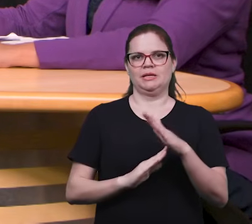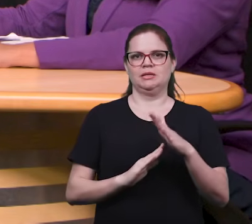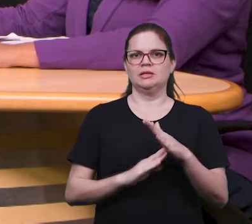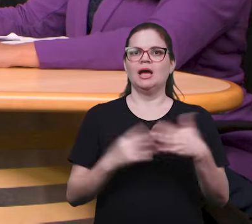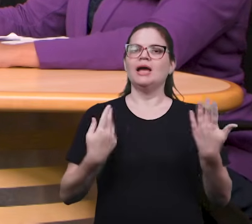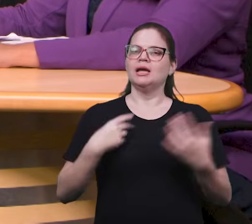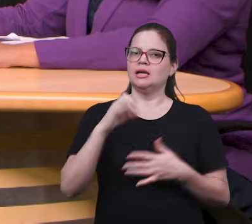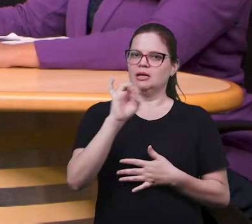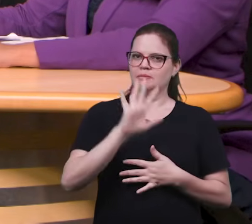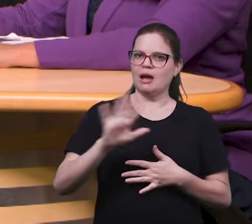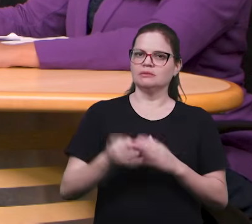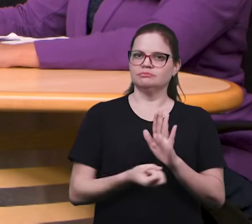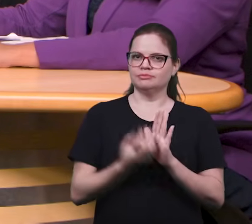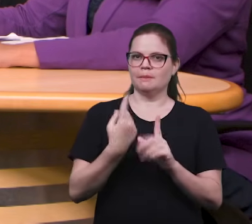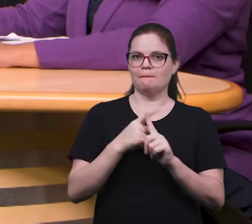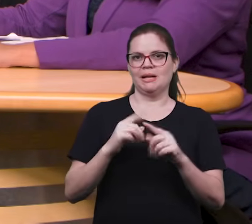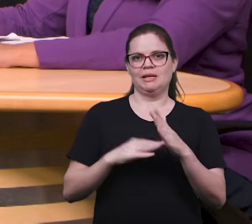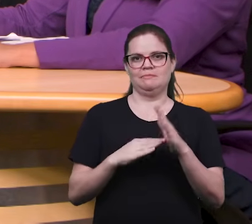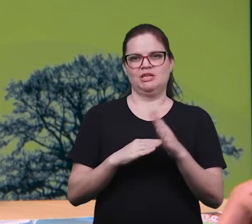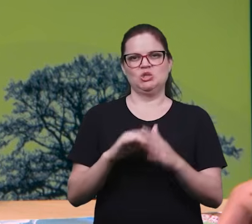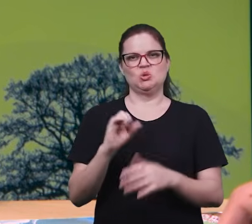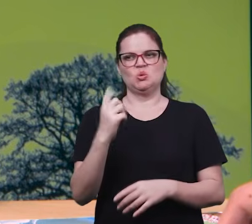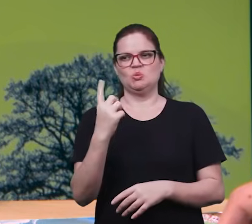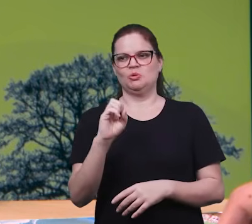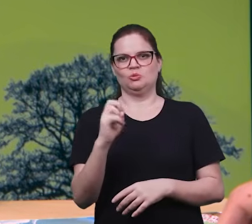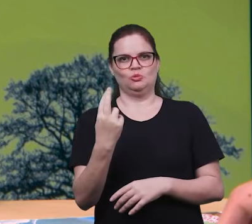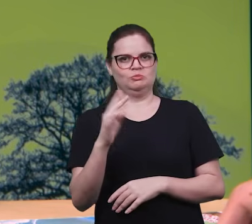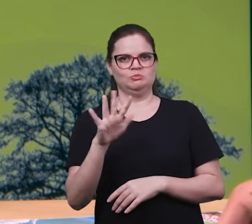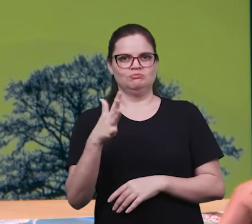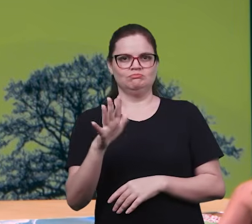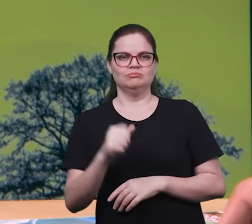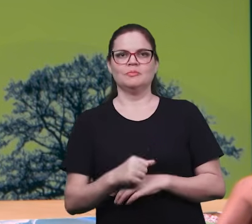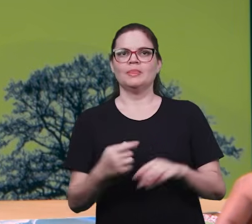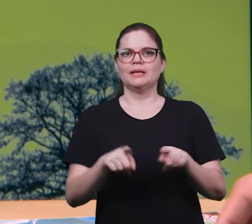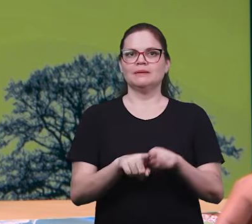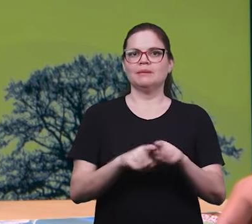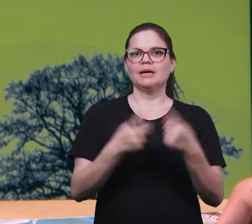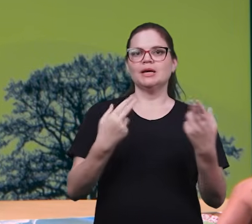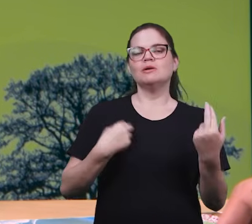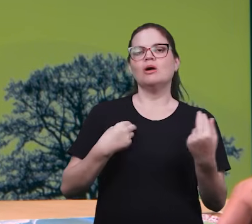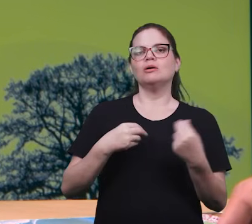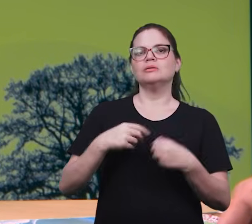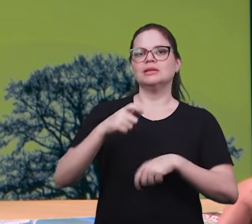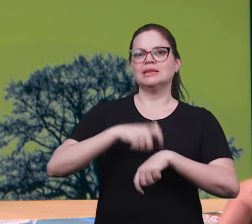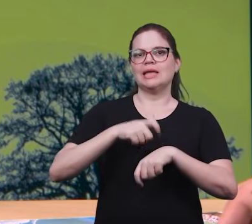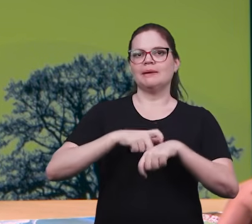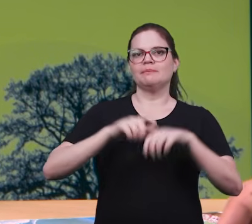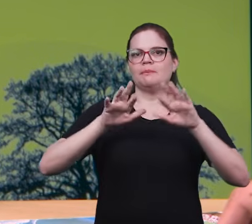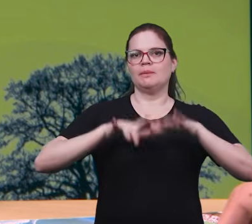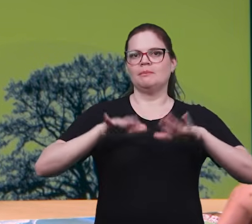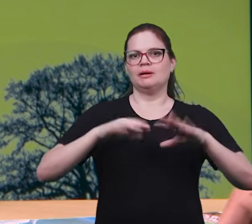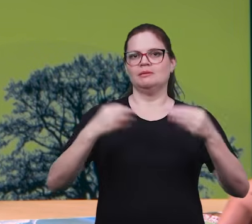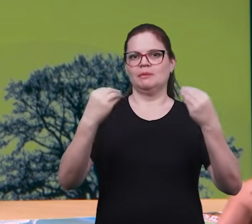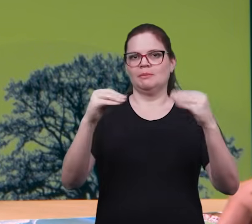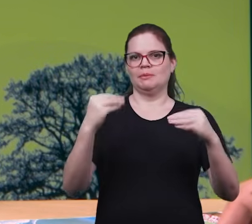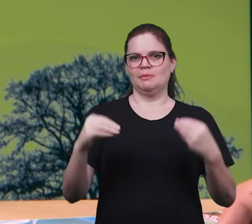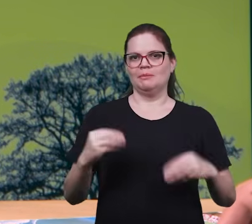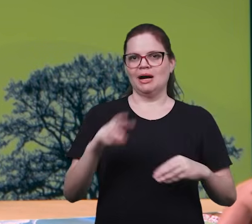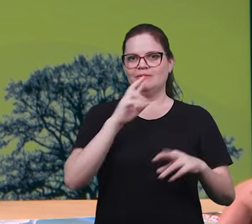limitação. Assim como a linguagem também de fala, né? Ele é inteligente, ele vai te responder, mas a